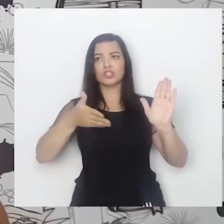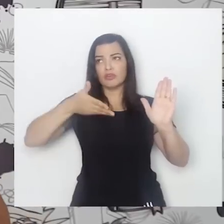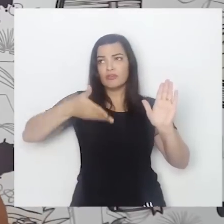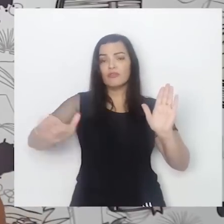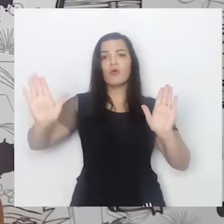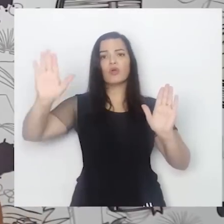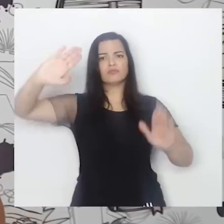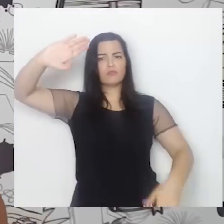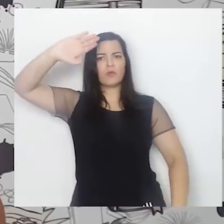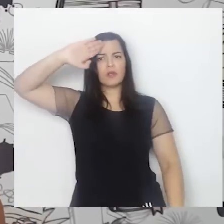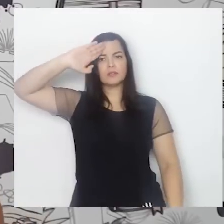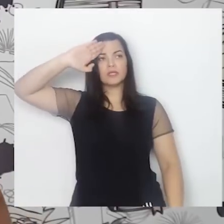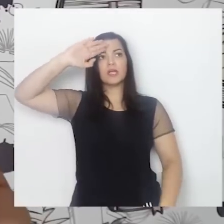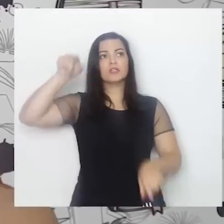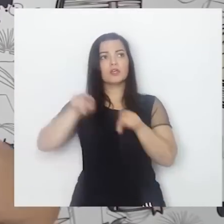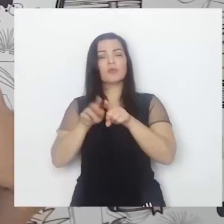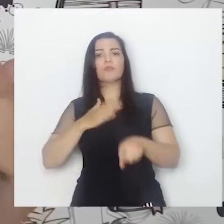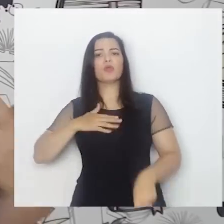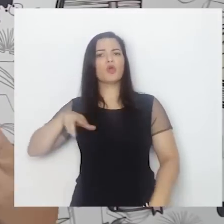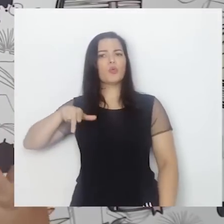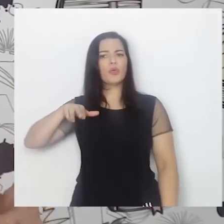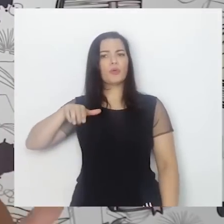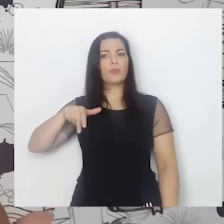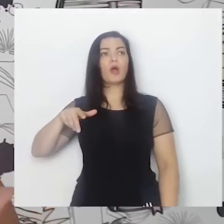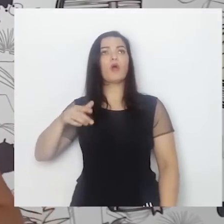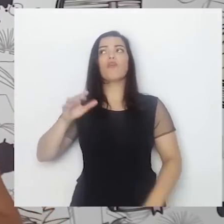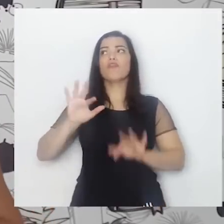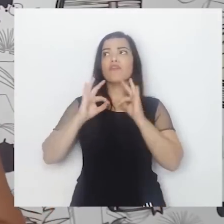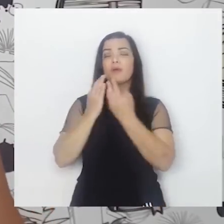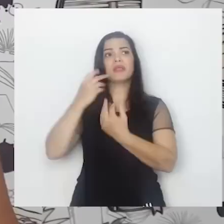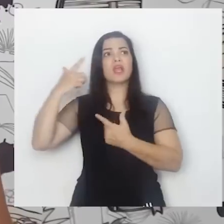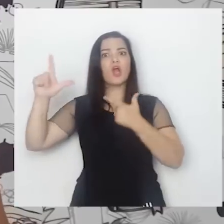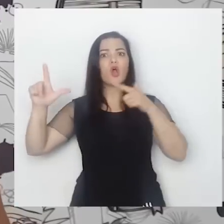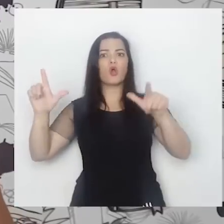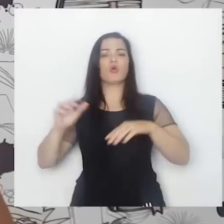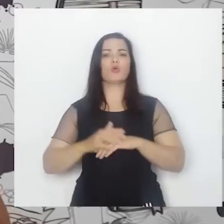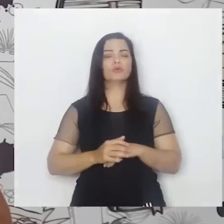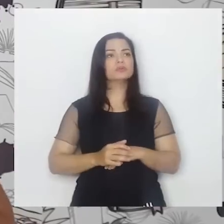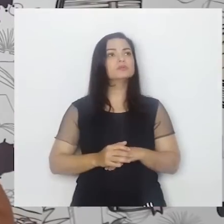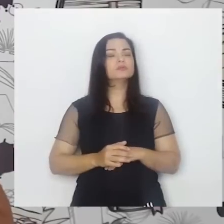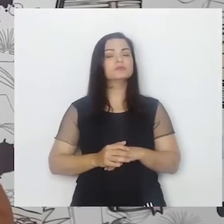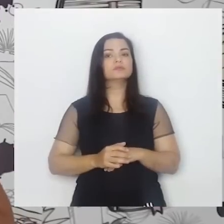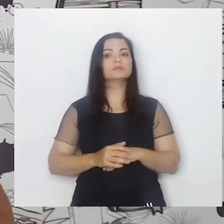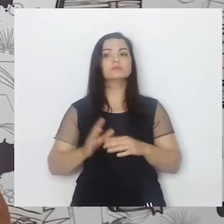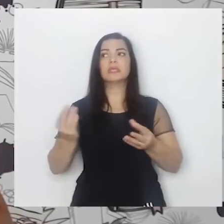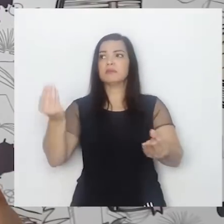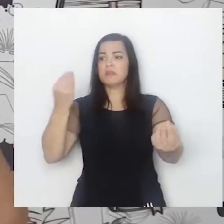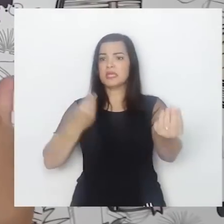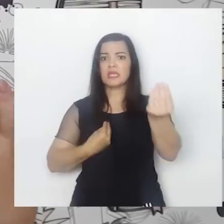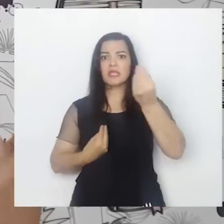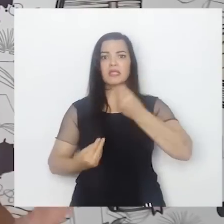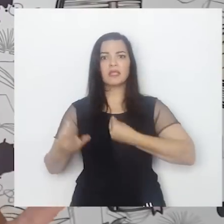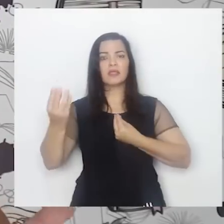e outros parentes, havendo-se oferecido o que me restava nesta cidade, aluno do 6º ano